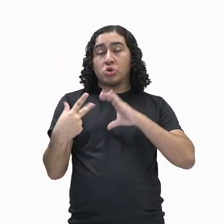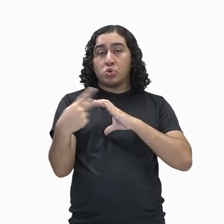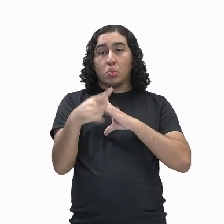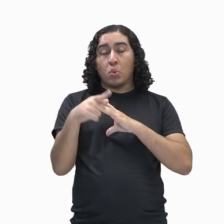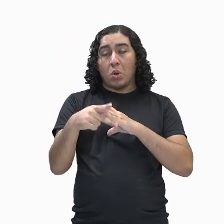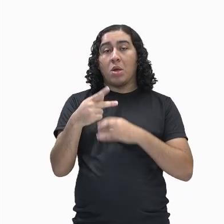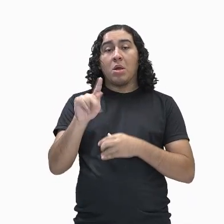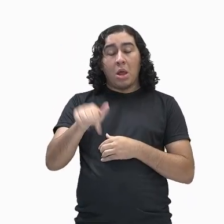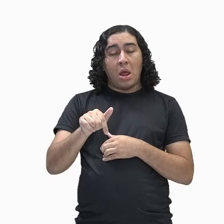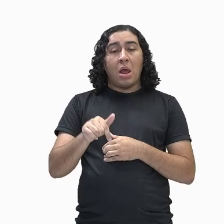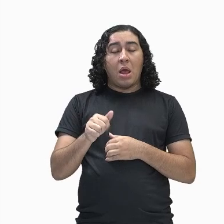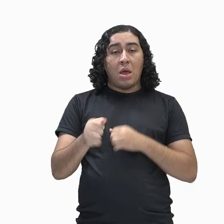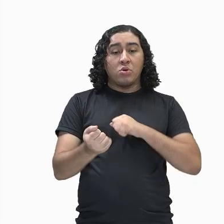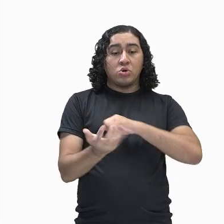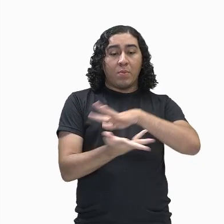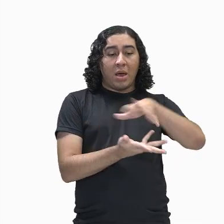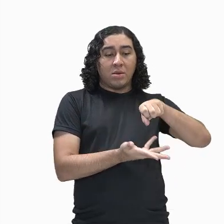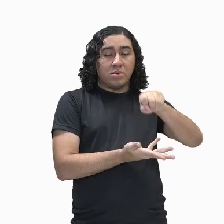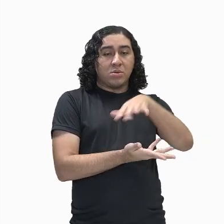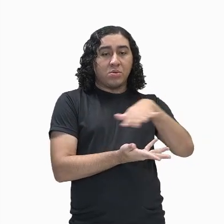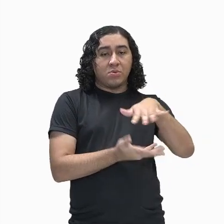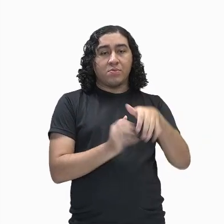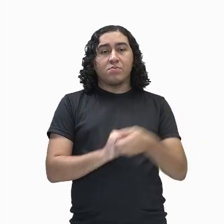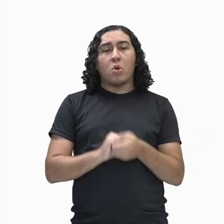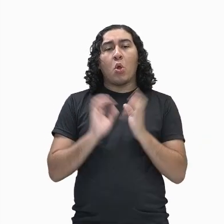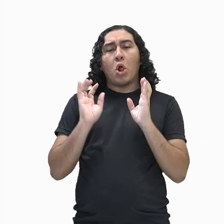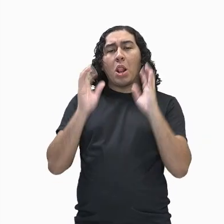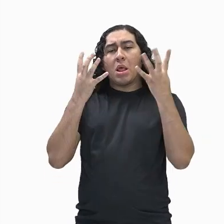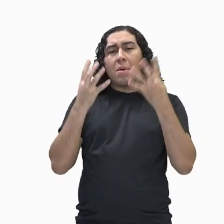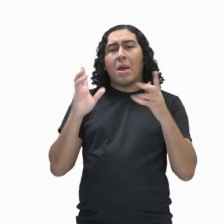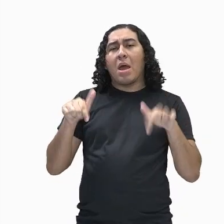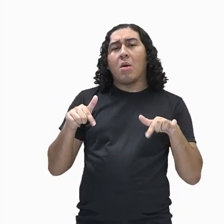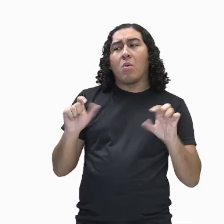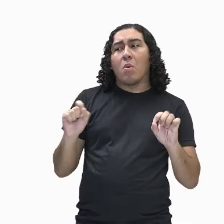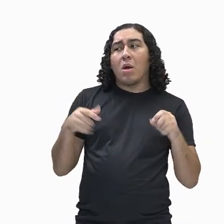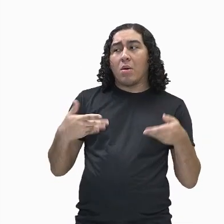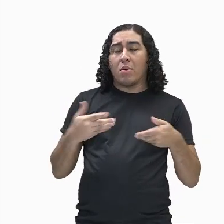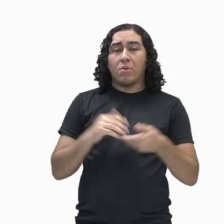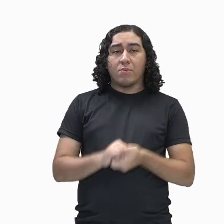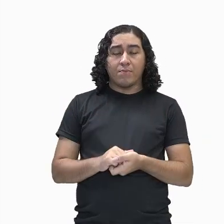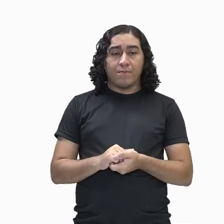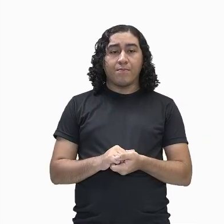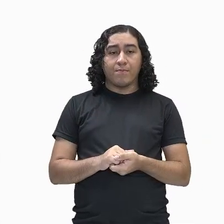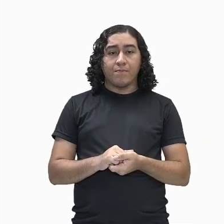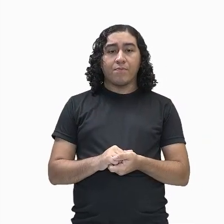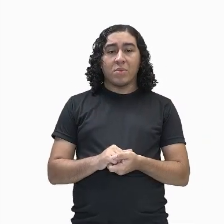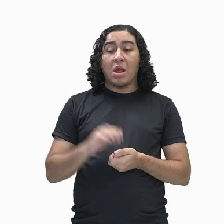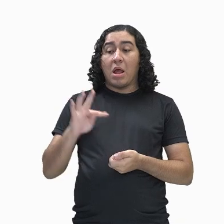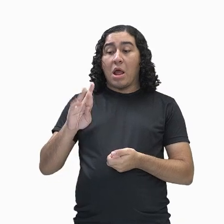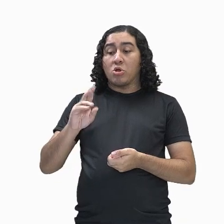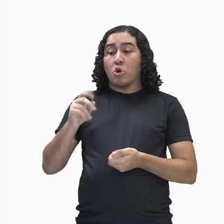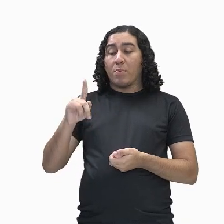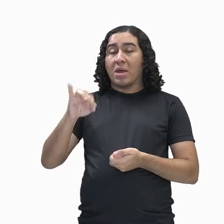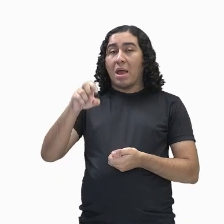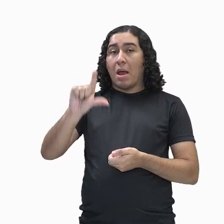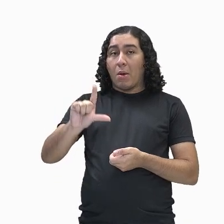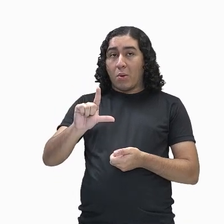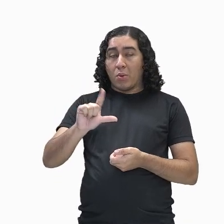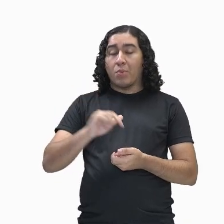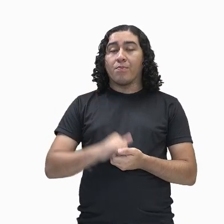bioma cerrado. Quanto ao clima, o clima é tropical sazonal, né? Quando a gente fala de clima